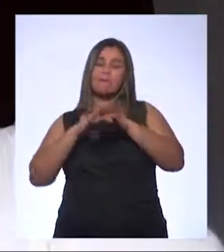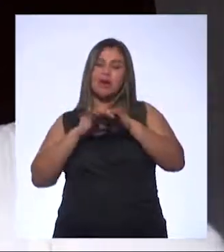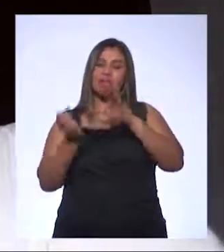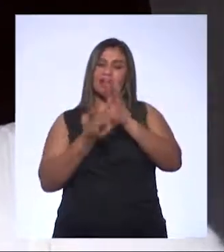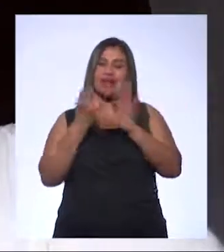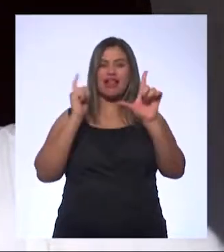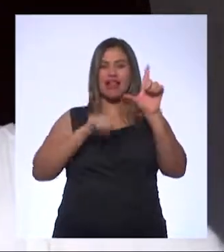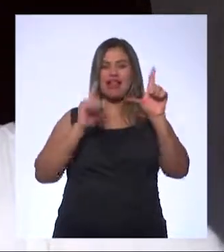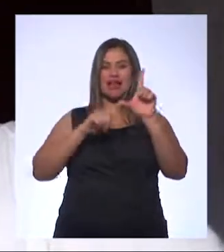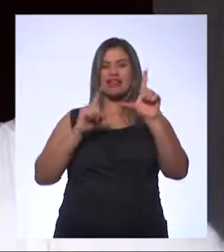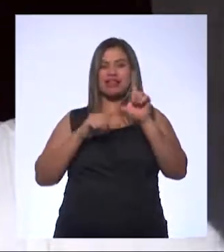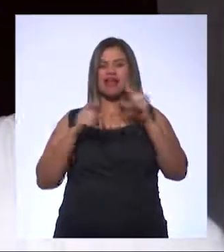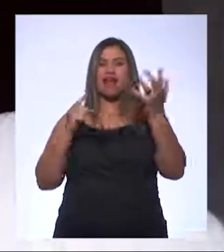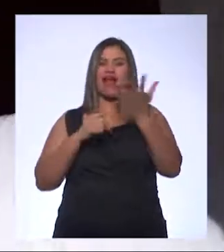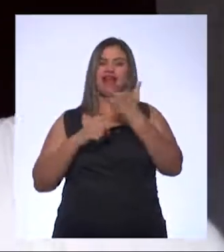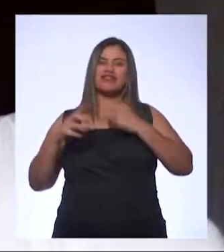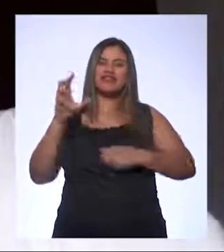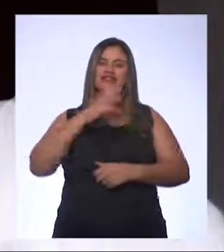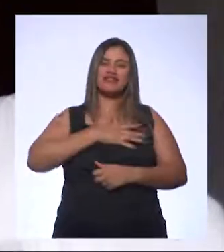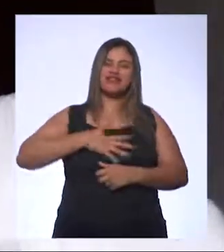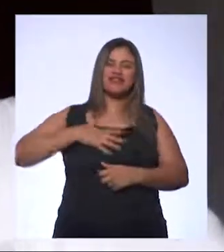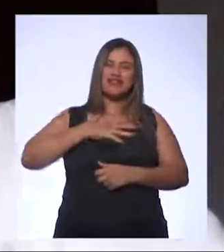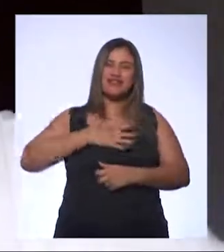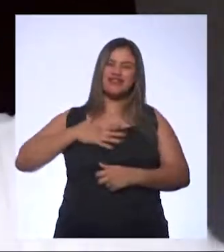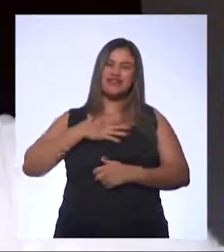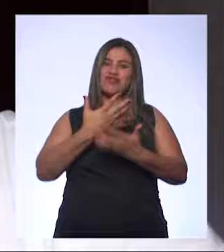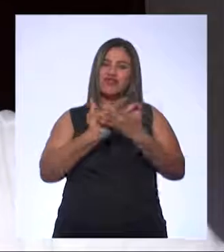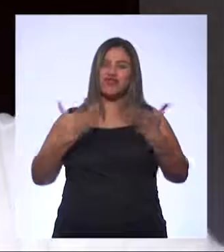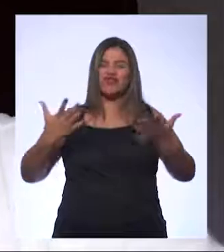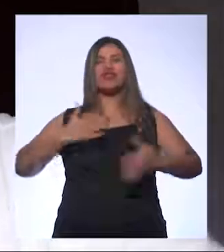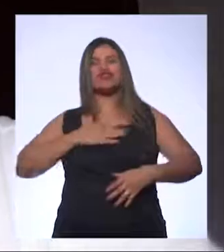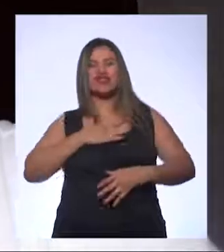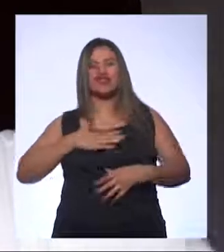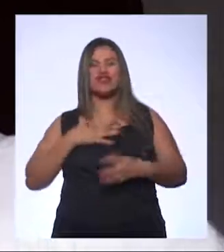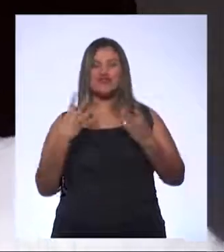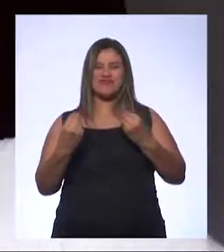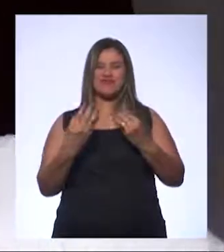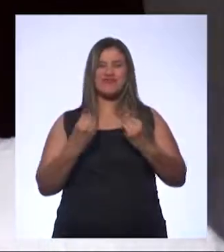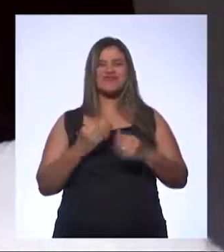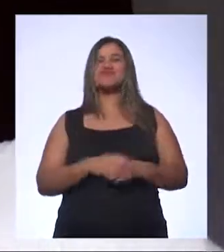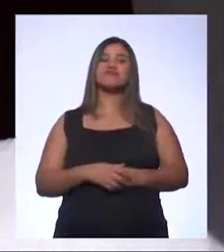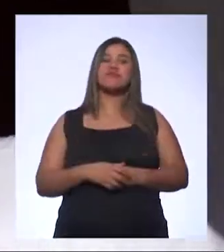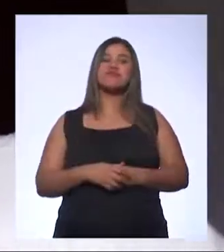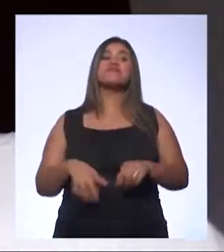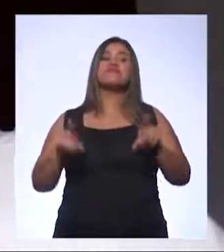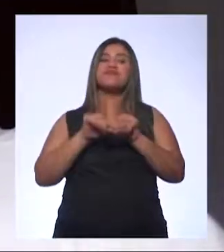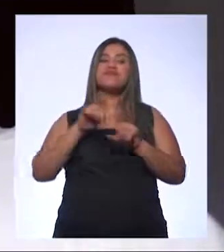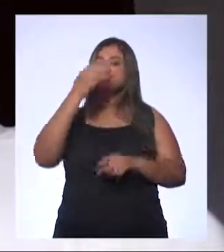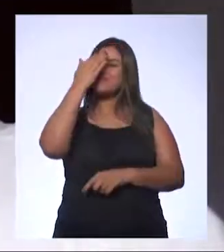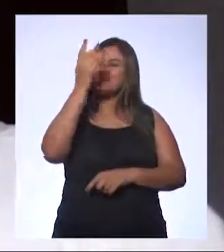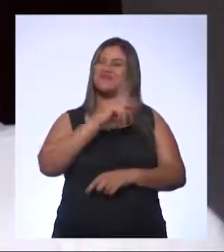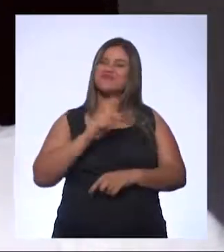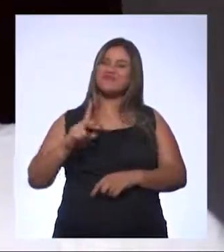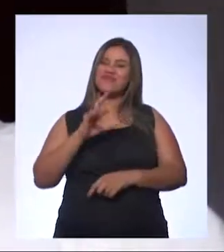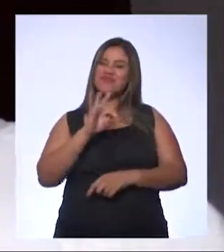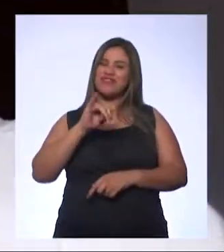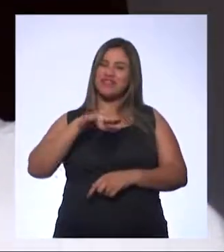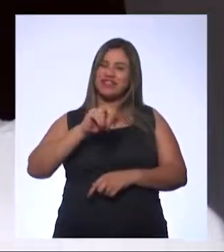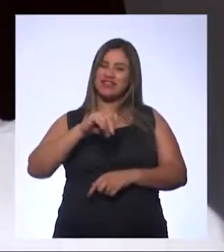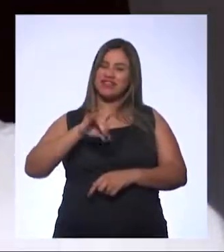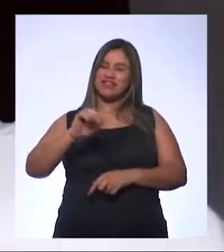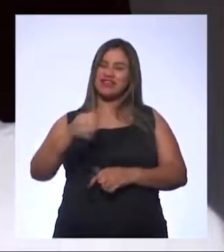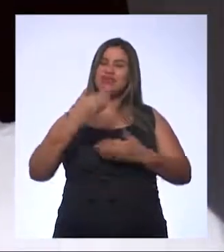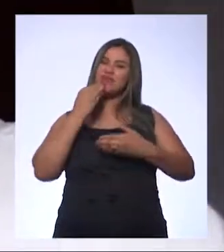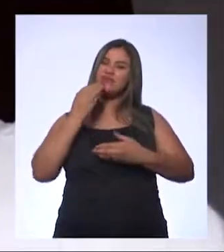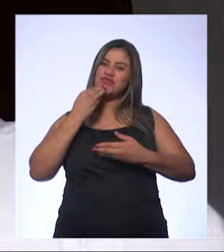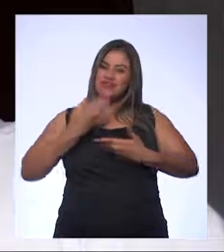lettering, que é uma arte tão querida por mim, e eu acho que vocês também devem ter gostado bastante. E também quero agradecer a professora Fernanda por ter dado